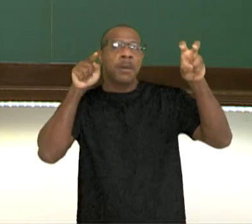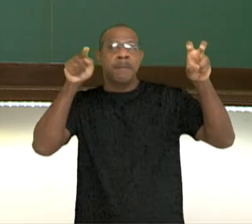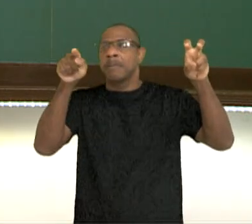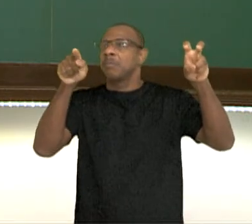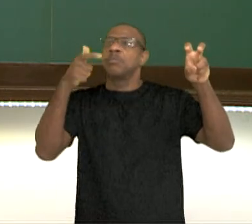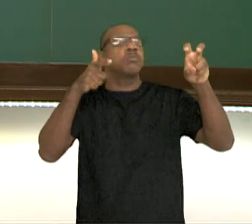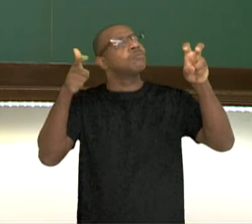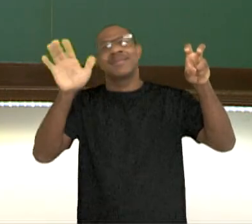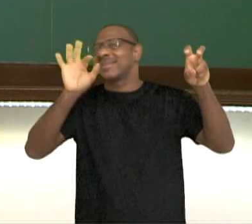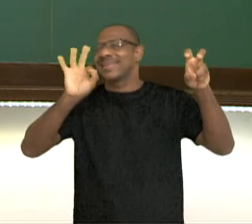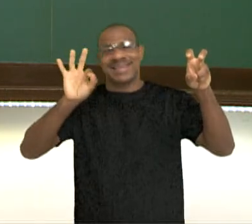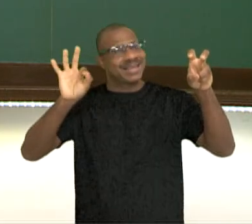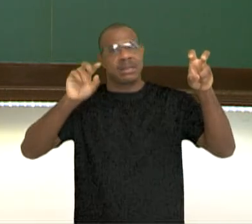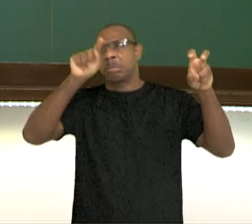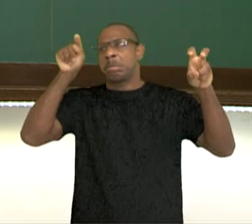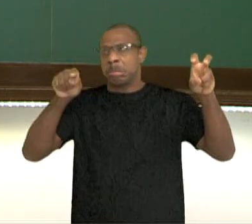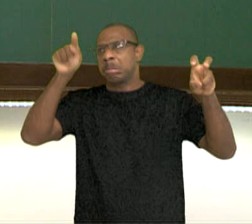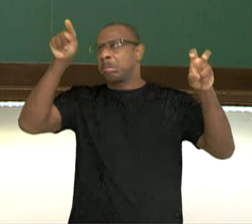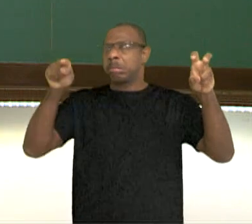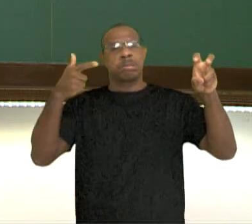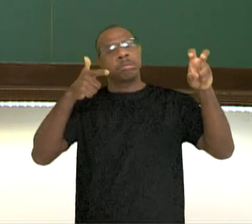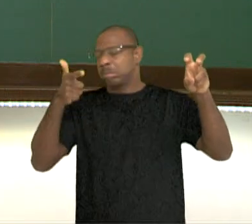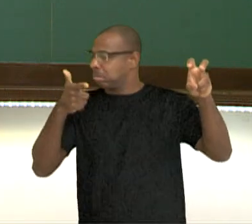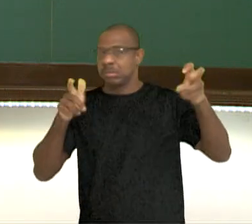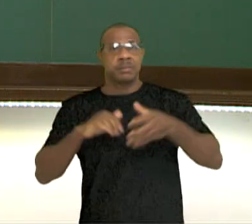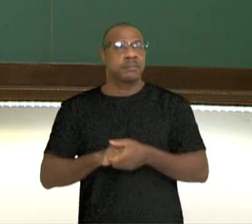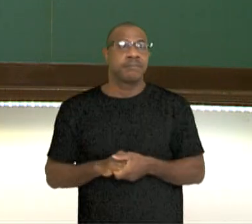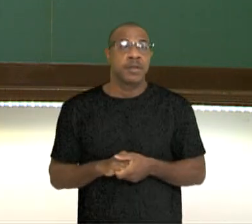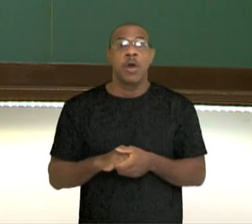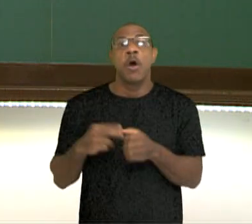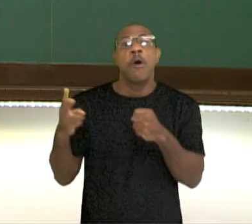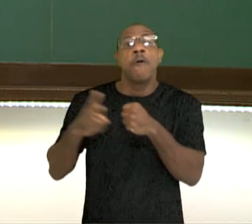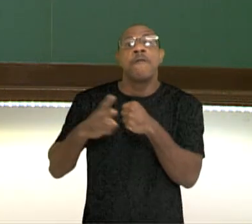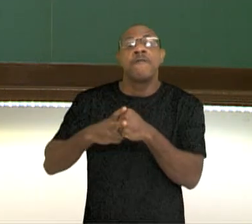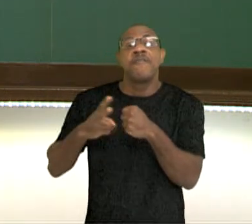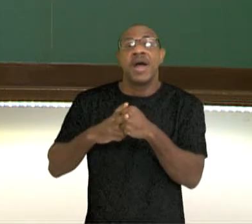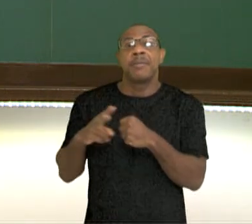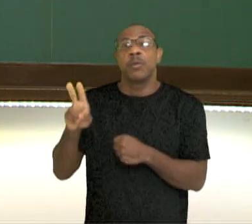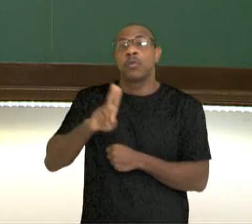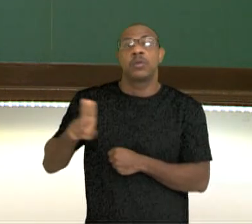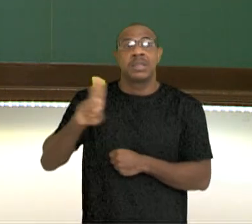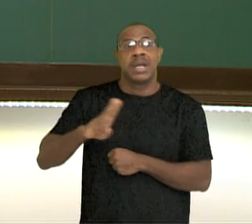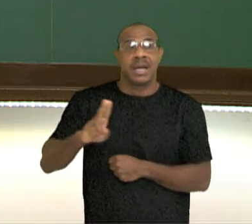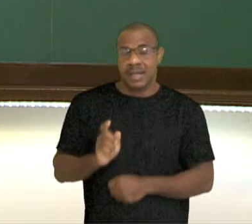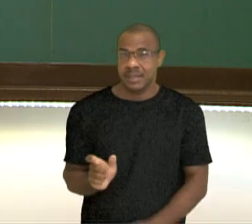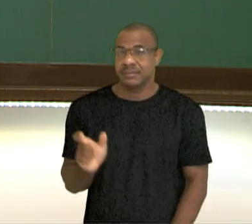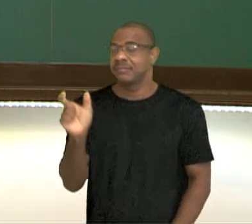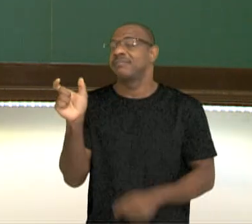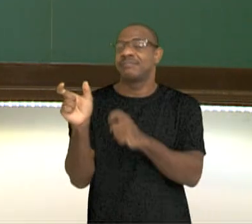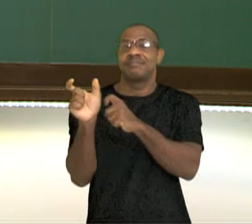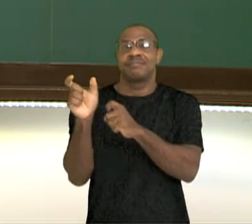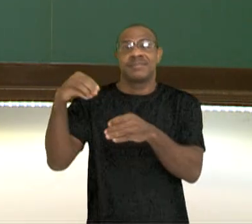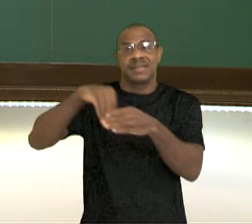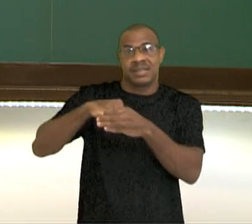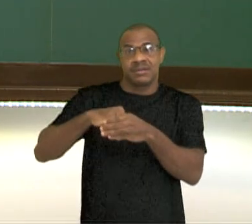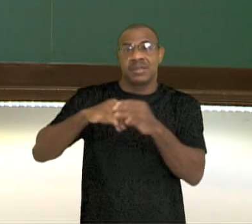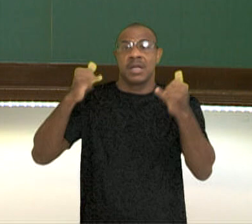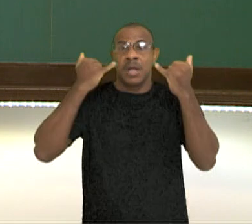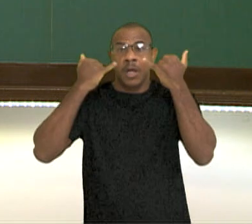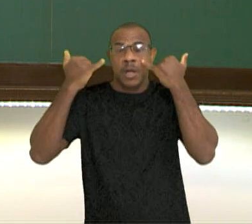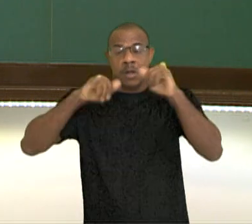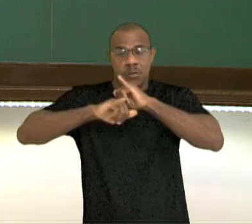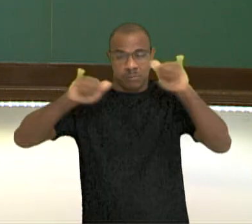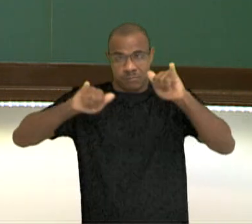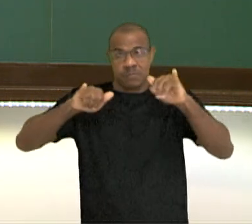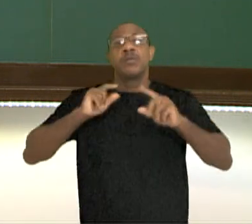final. Outra coisa interessante, os verbos usados na confecção da notícia são verbos